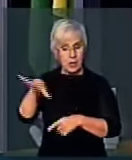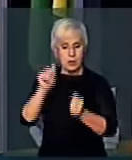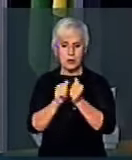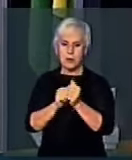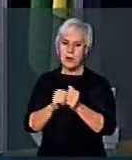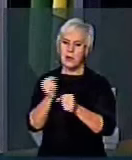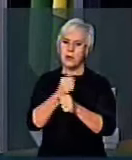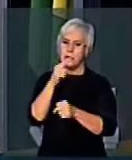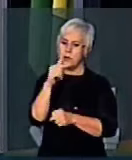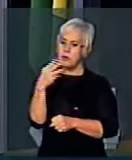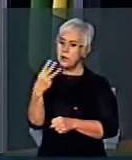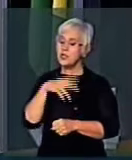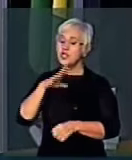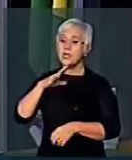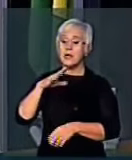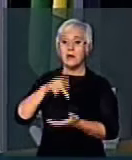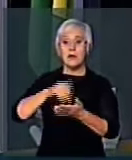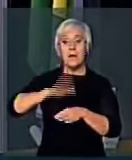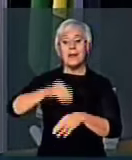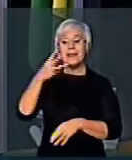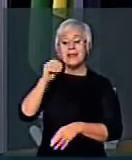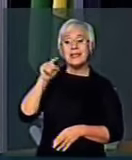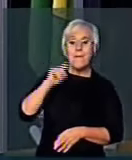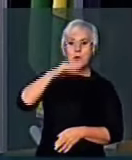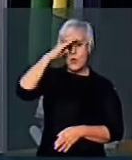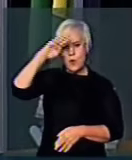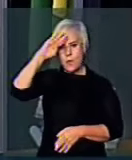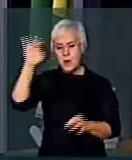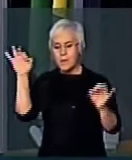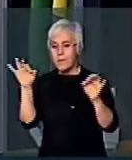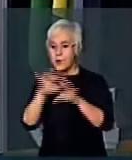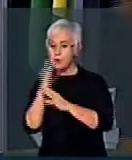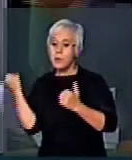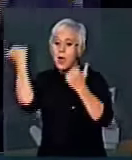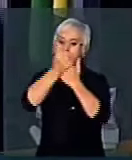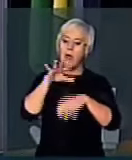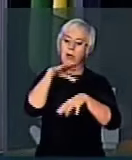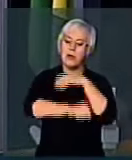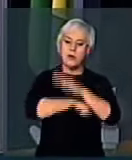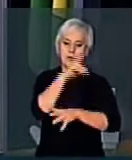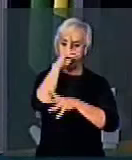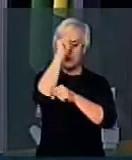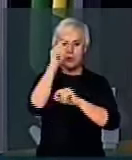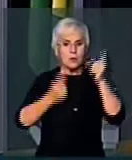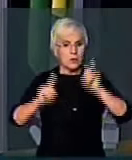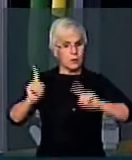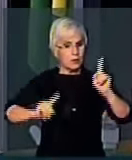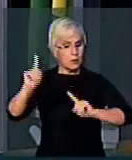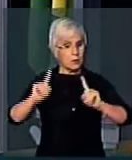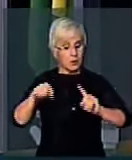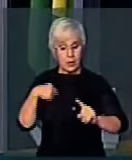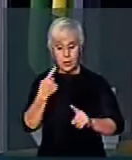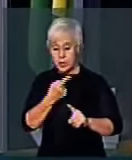Pinochet assumiu o poder, tinham mais de 30.000 cubanos prontos para assumir o poder no Chile. E nós